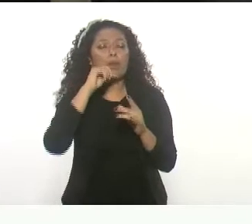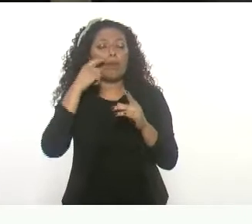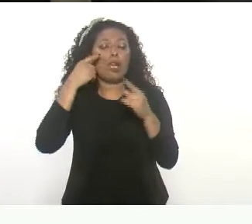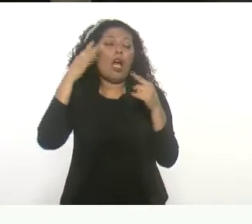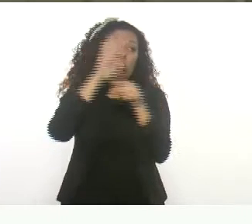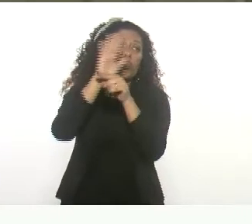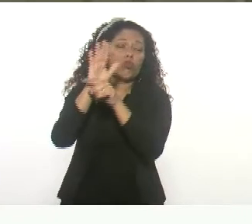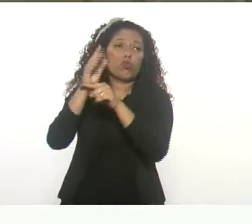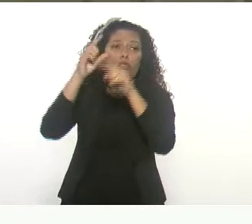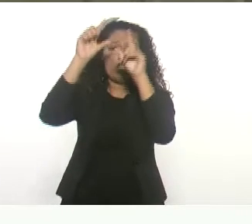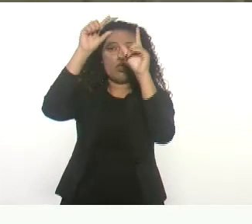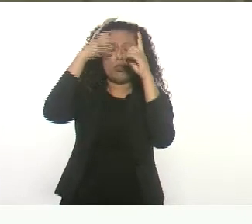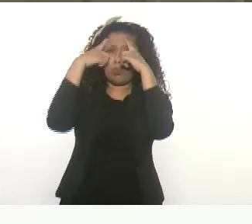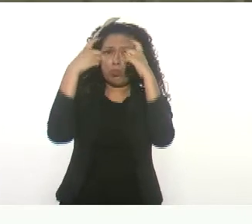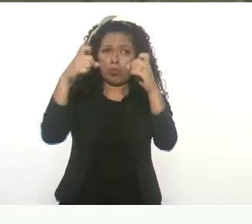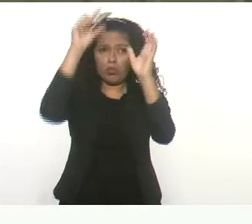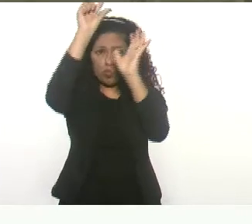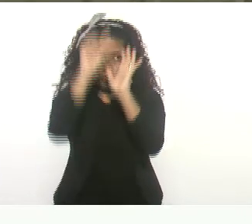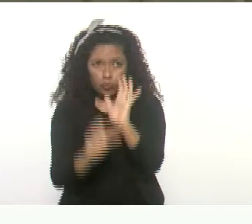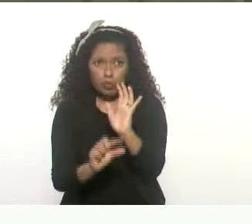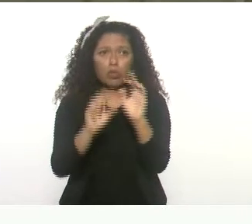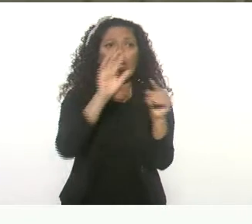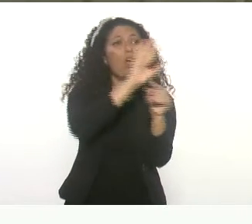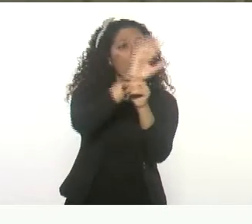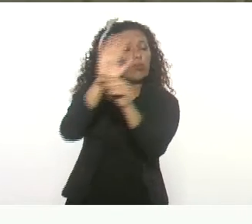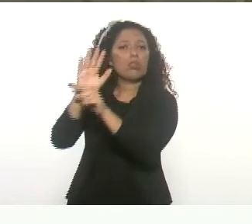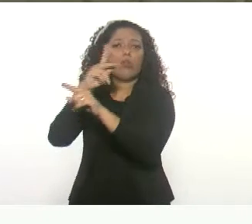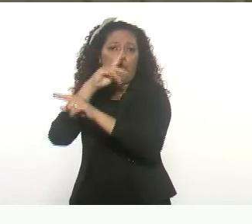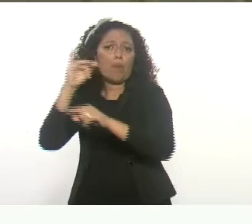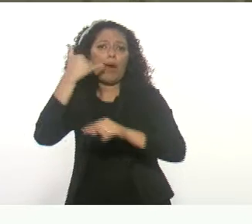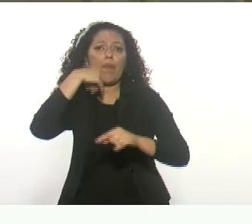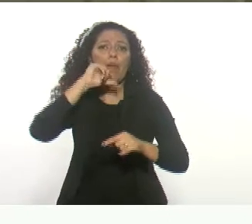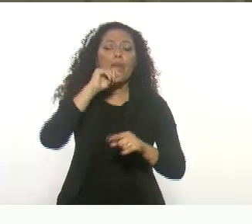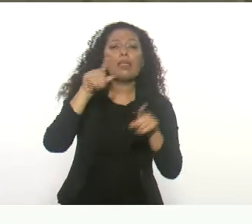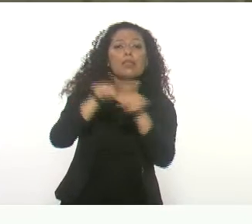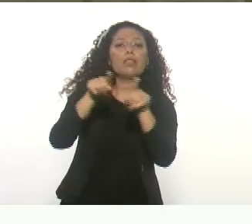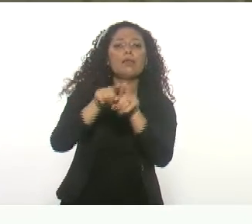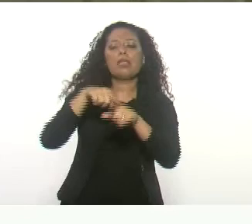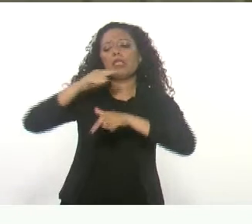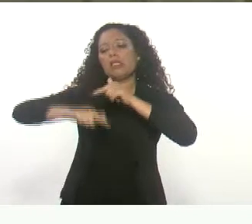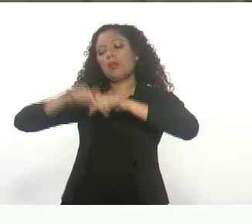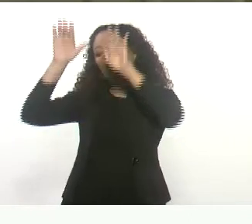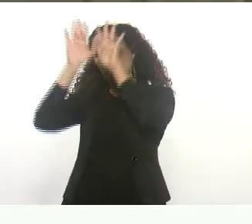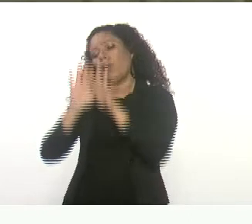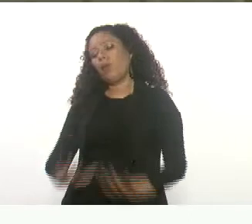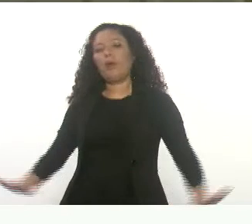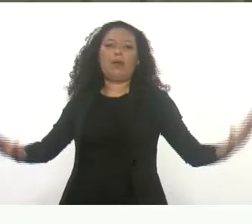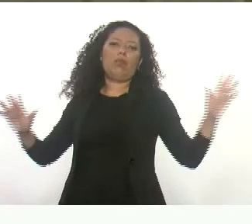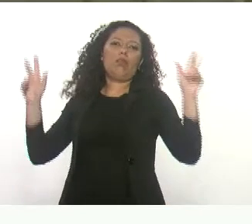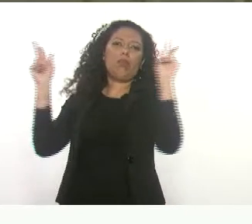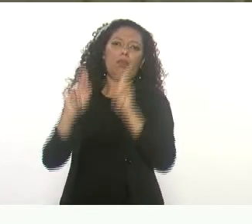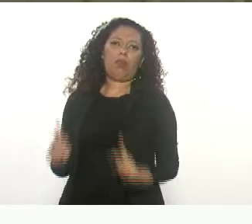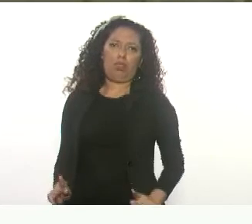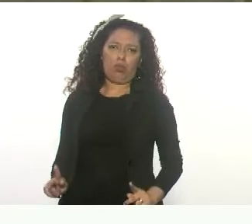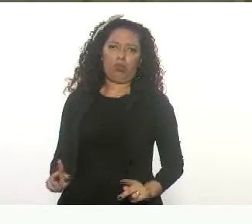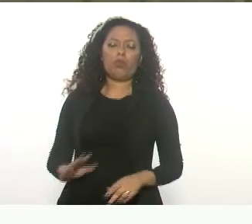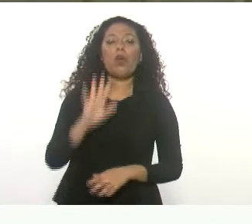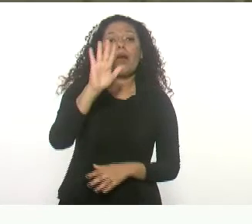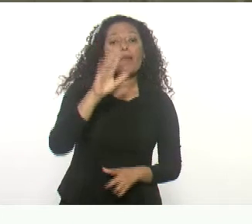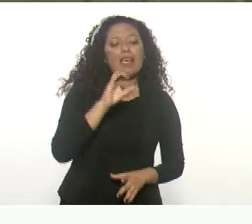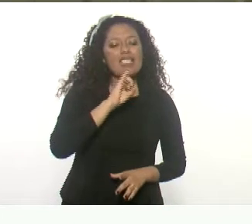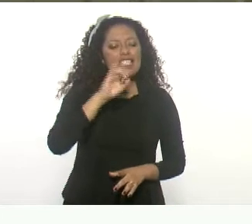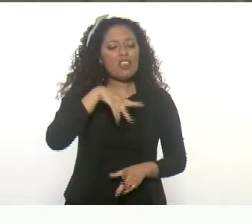e disponibilizando maior tempo também para os pais poderem trabalhar em paz e sossegado. Só que quando se